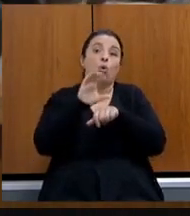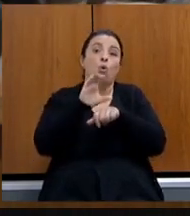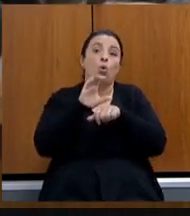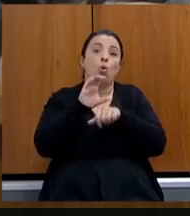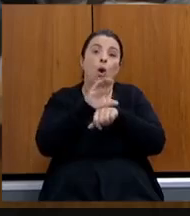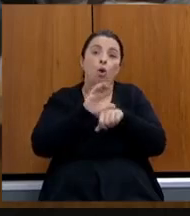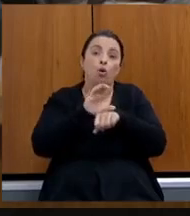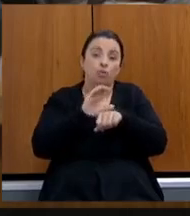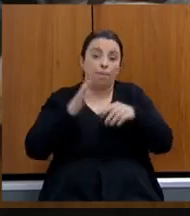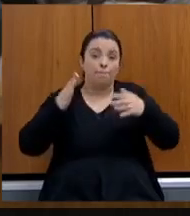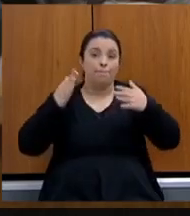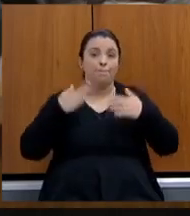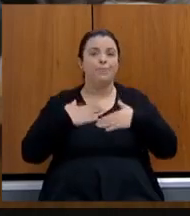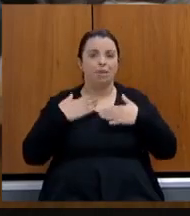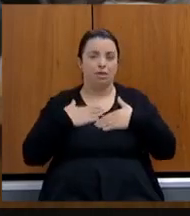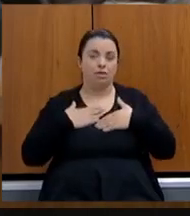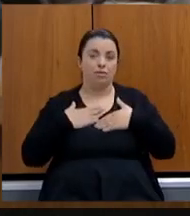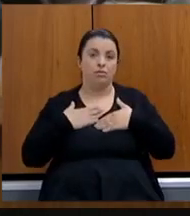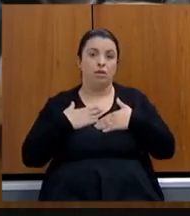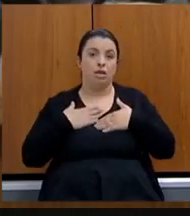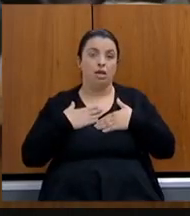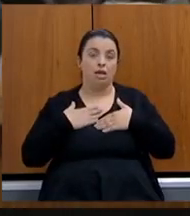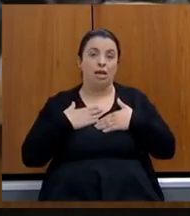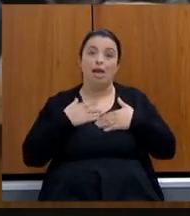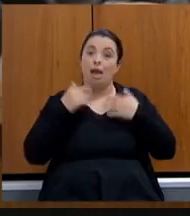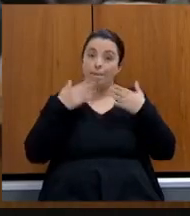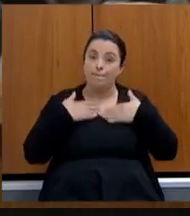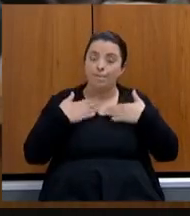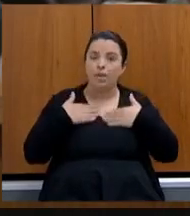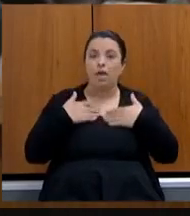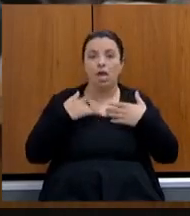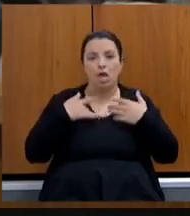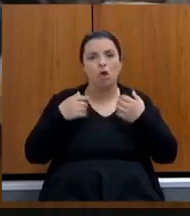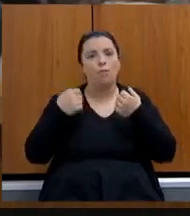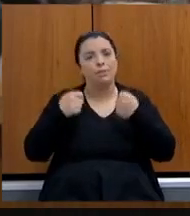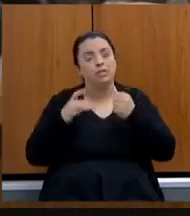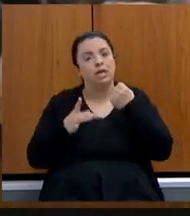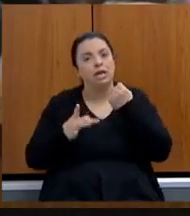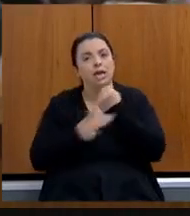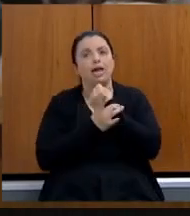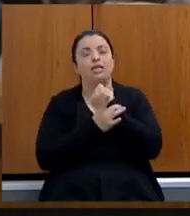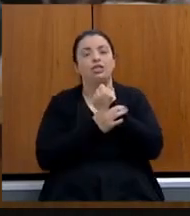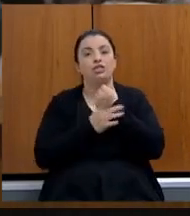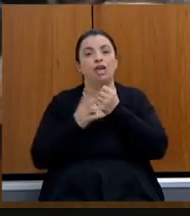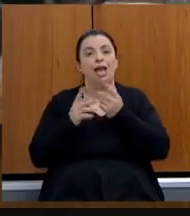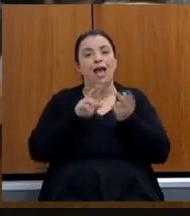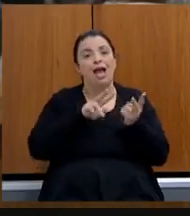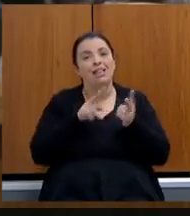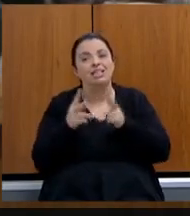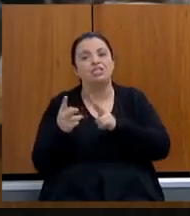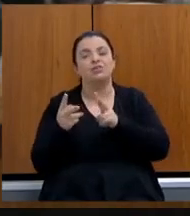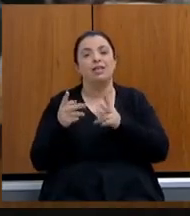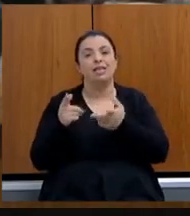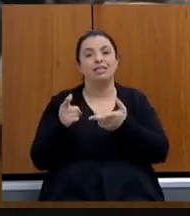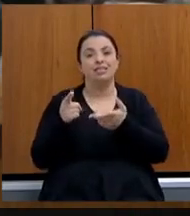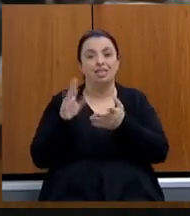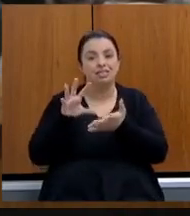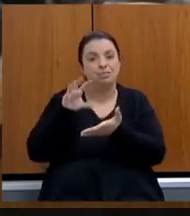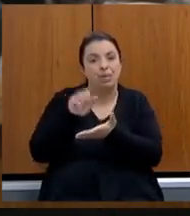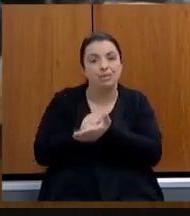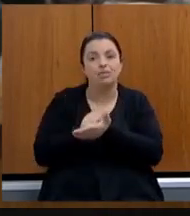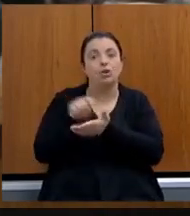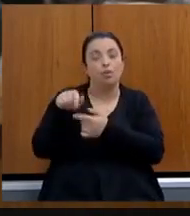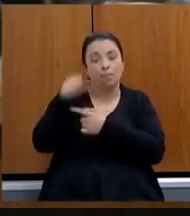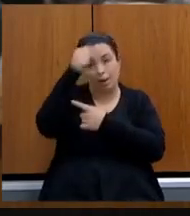importante destacar isso eu tenho obrigação constitucional de garantir o repasse né garantia transferência dessas matrículas para o